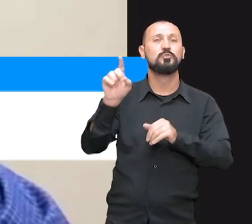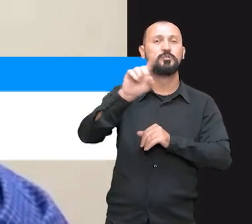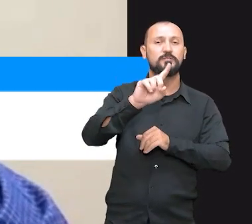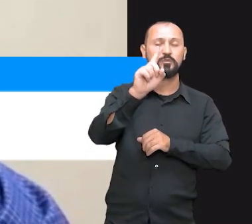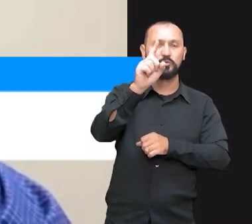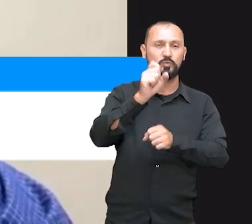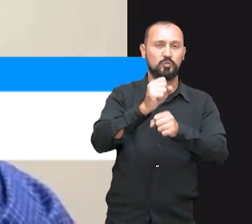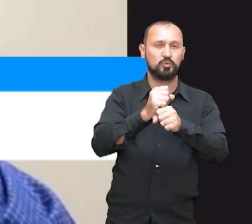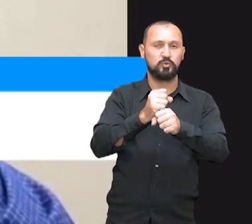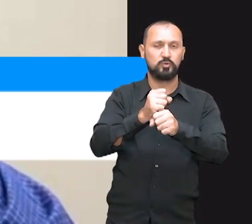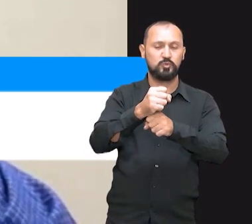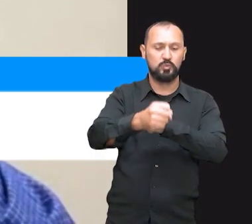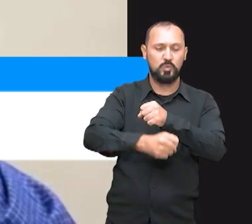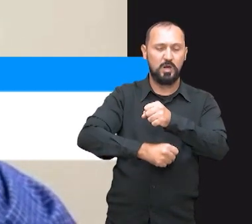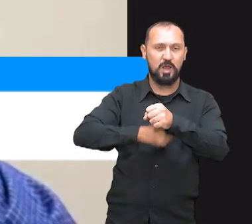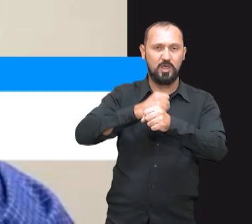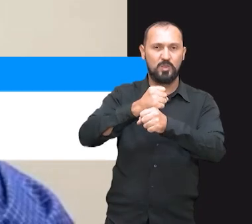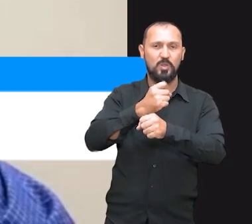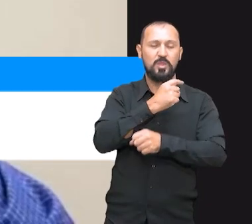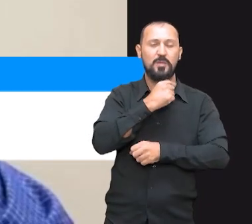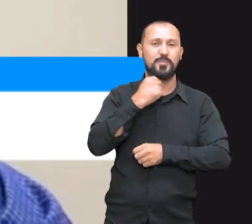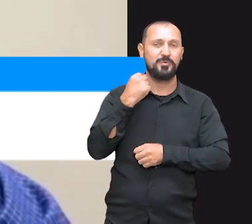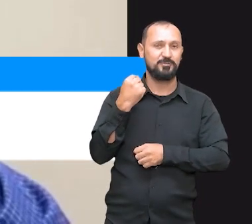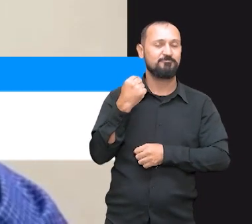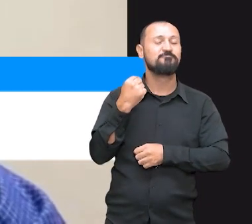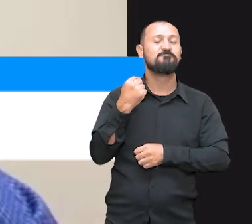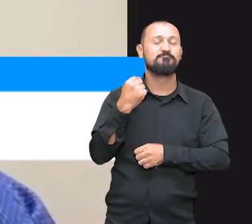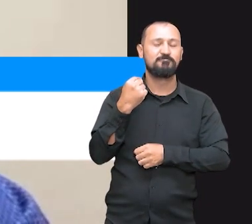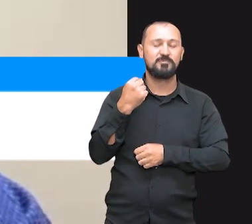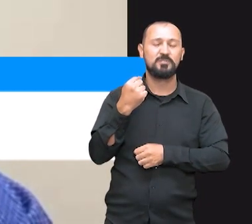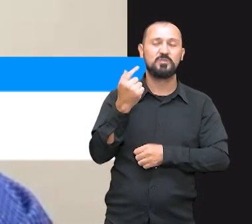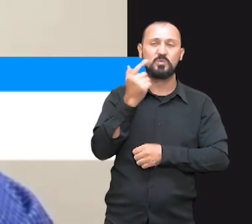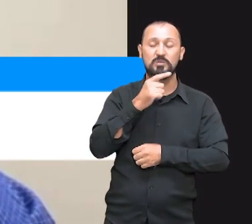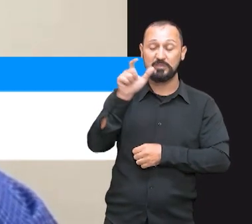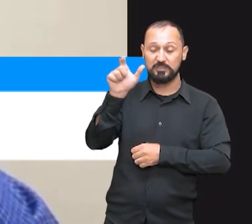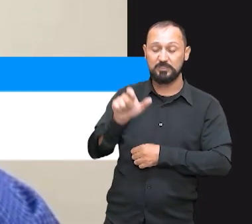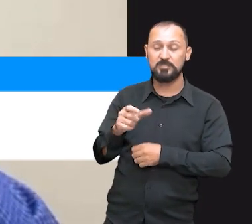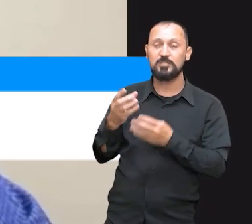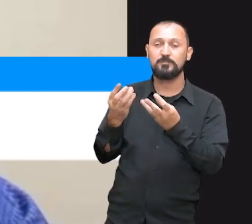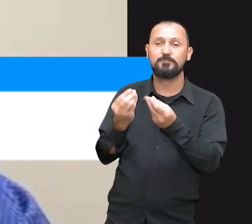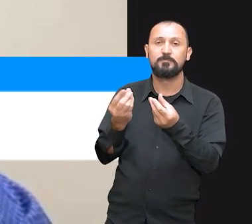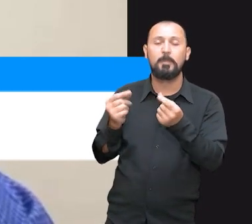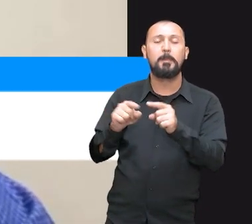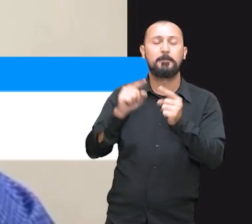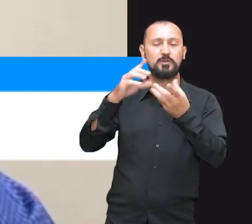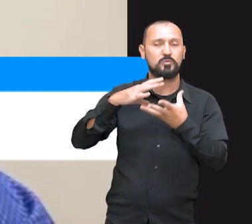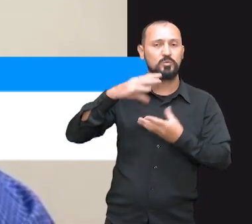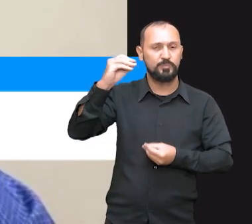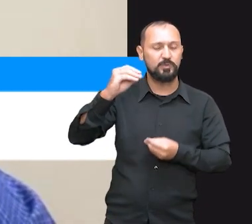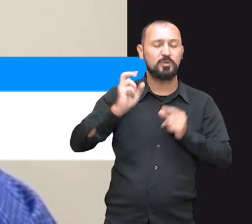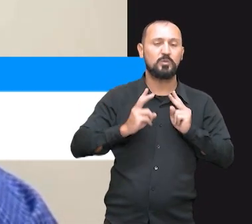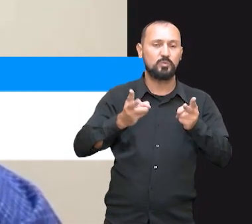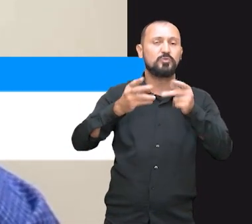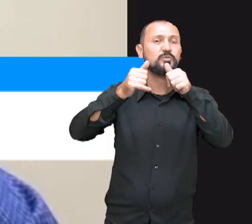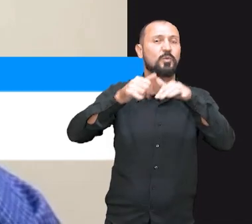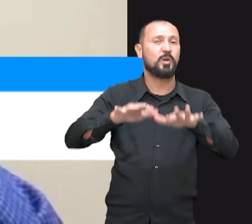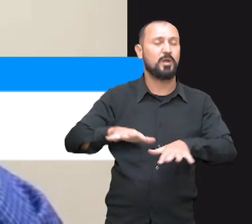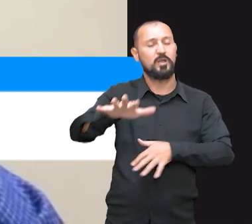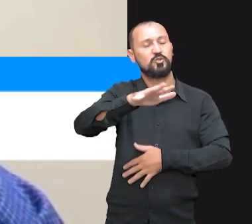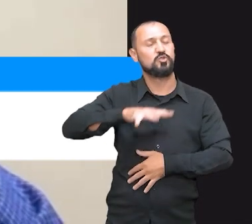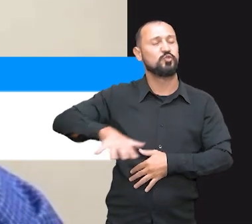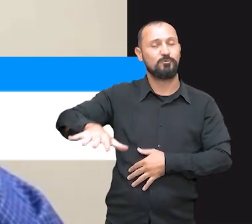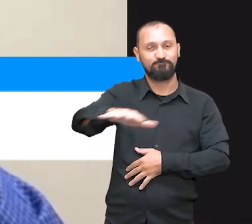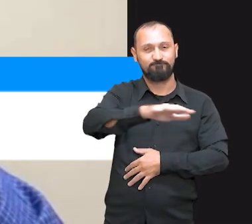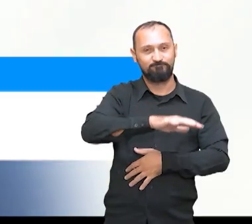que completa um ano da sua ausência no meio de nós, fisicamente, mas espiritualmente ele continua no meio